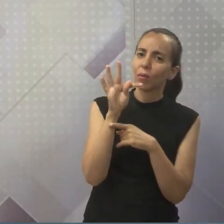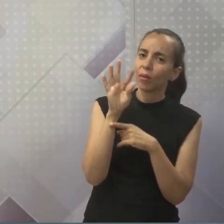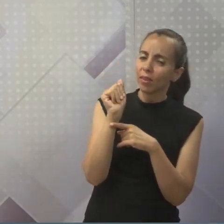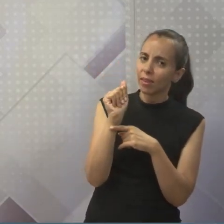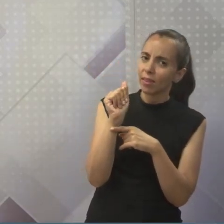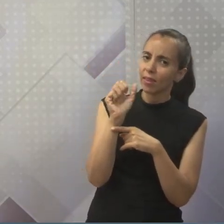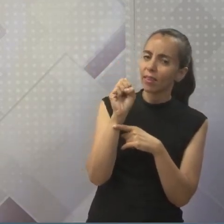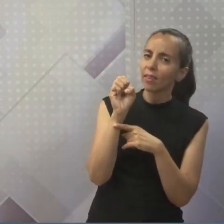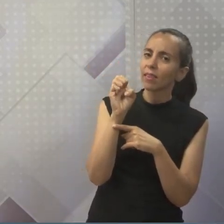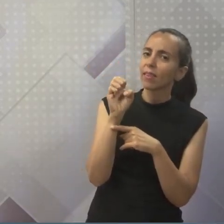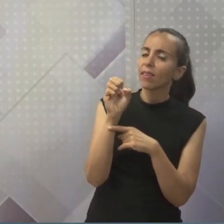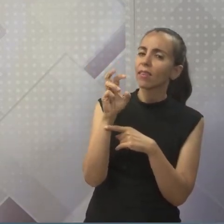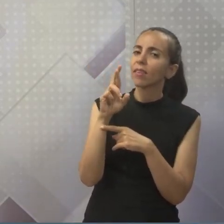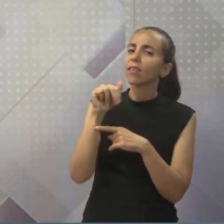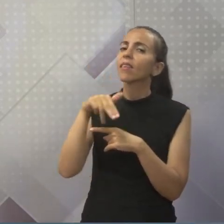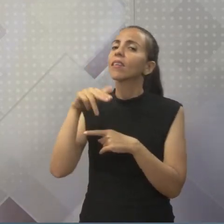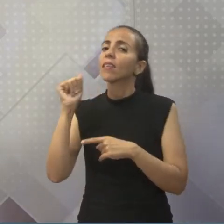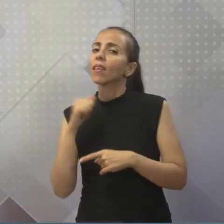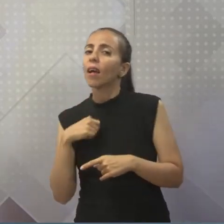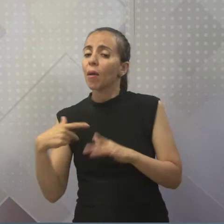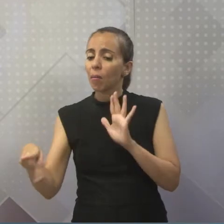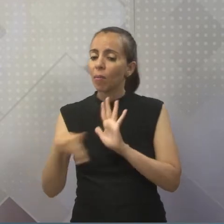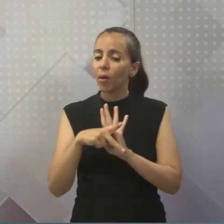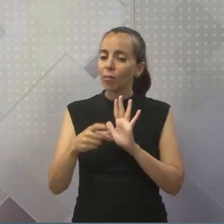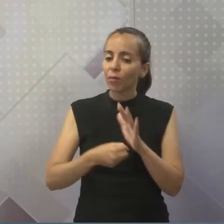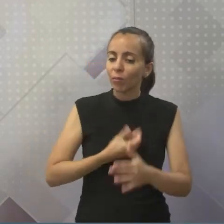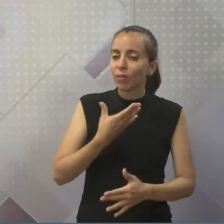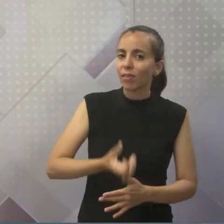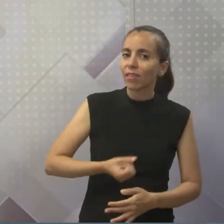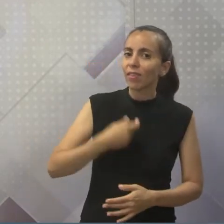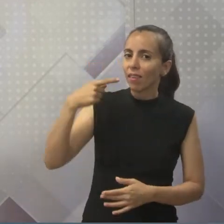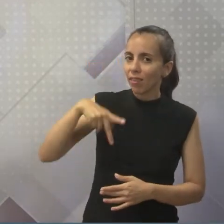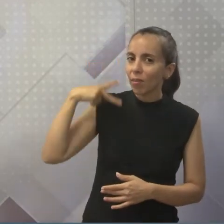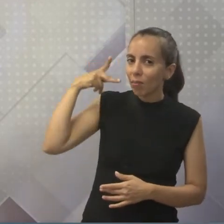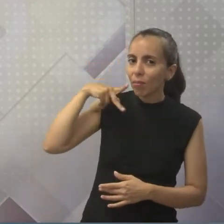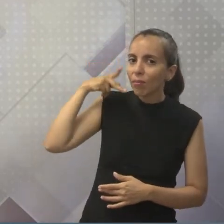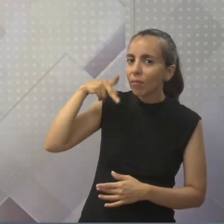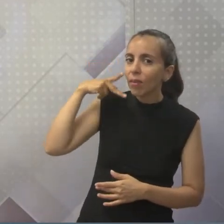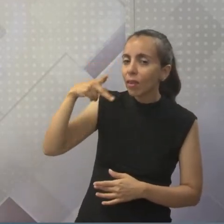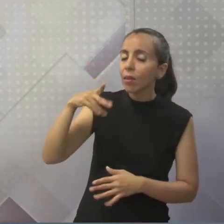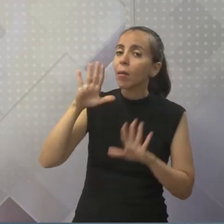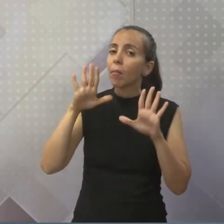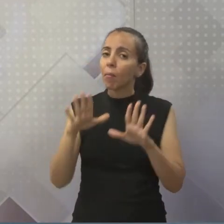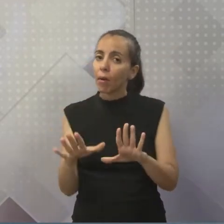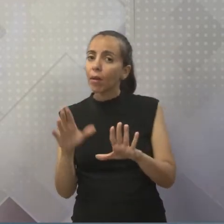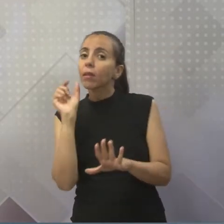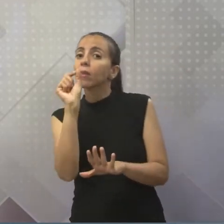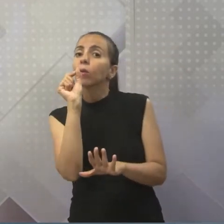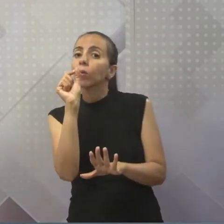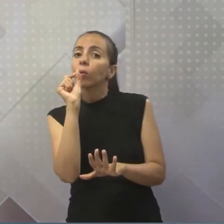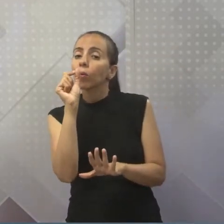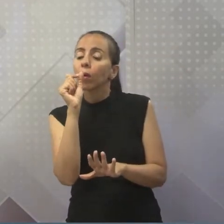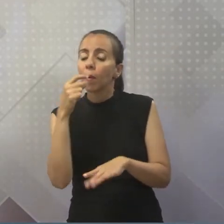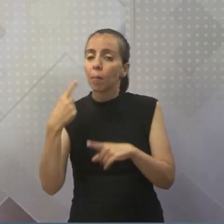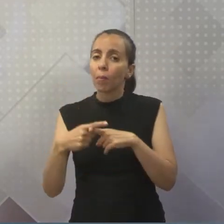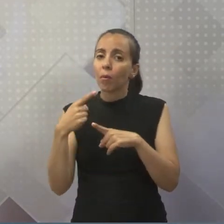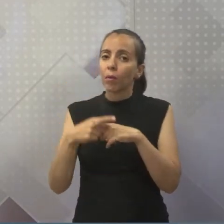tá com a gota. Essas expressões populares, elas surgem de uma dor, de